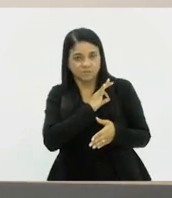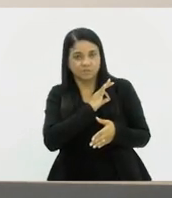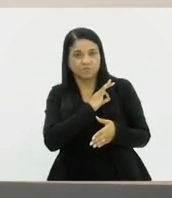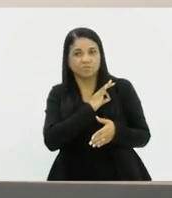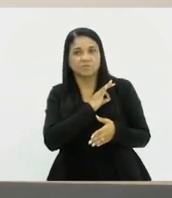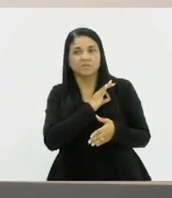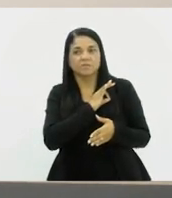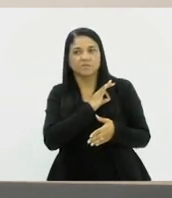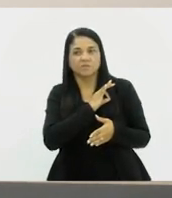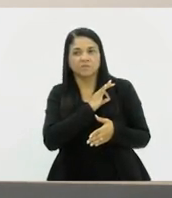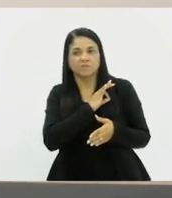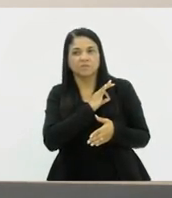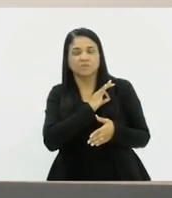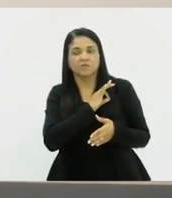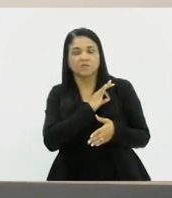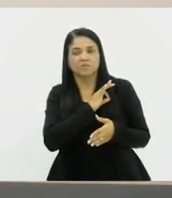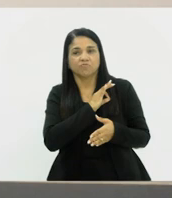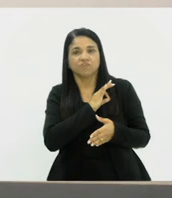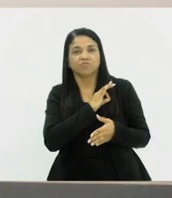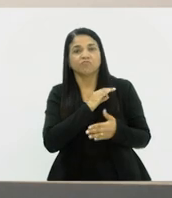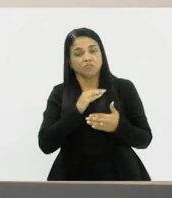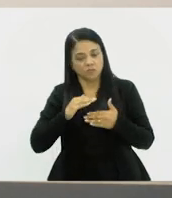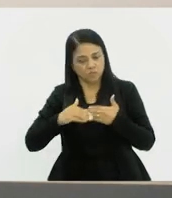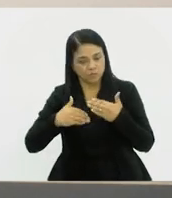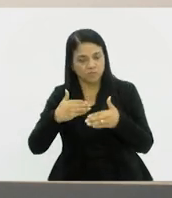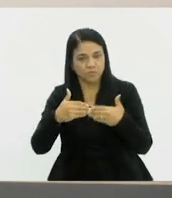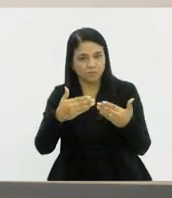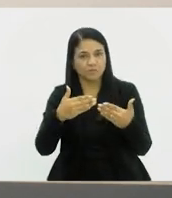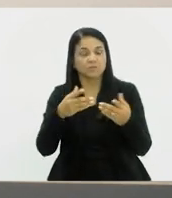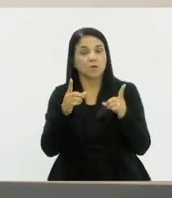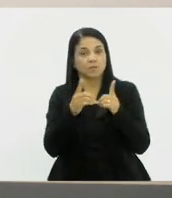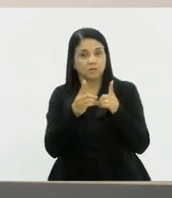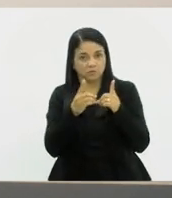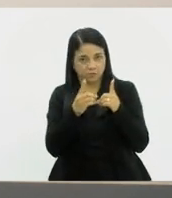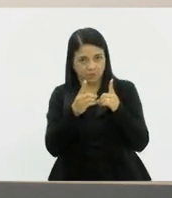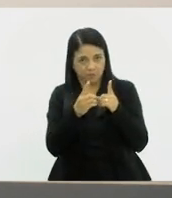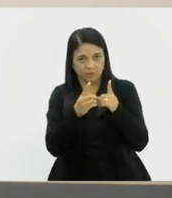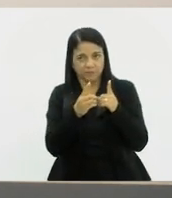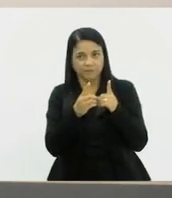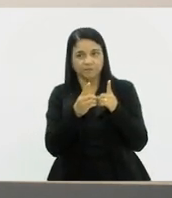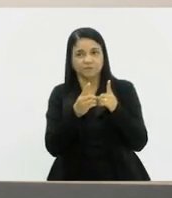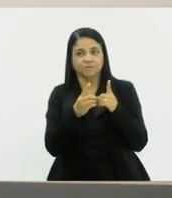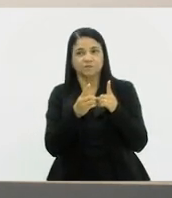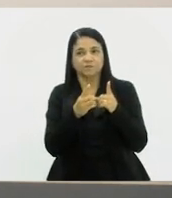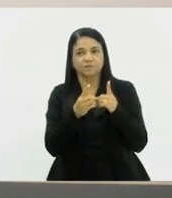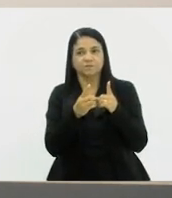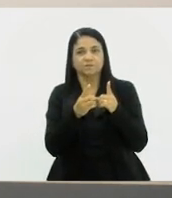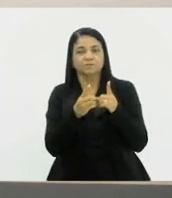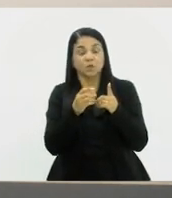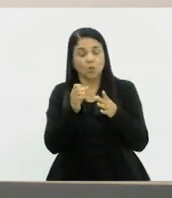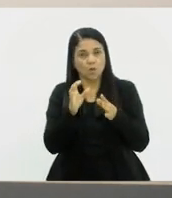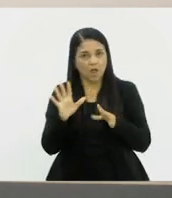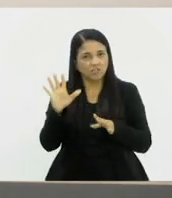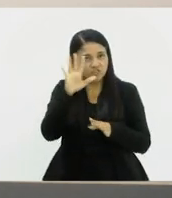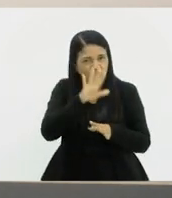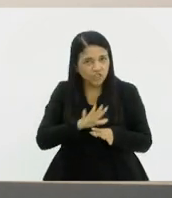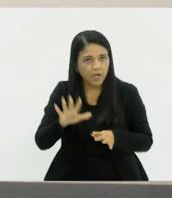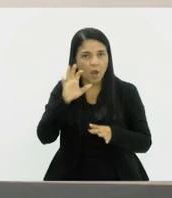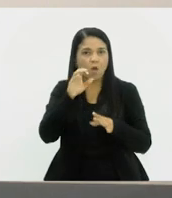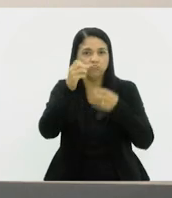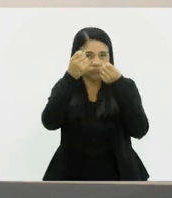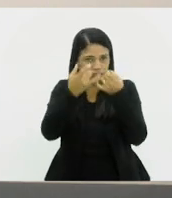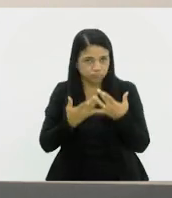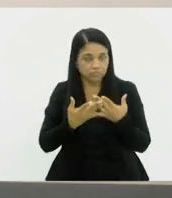adotar Dad dados procedimentos quando atendimento estou primeiro fazendo um apanhado geral para depois ir